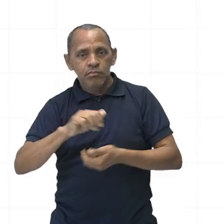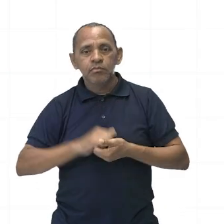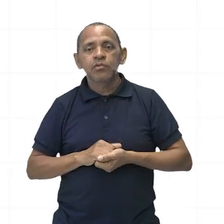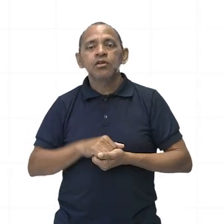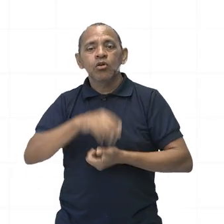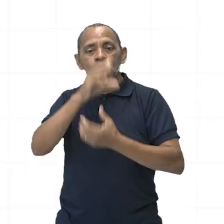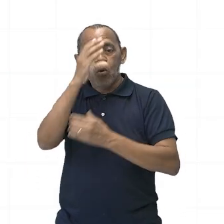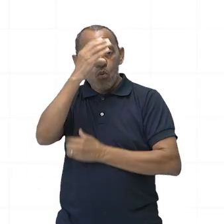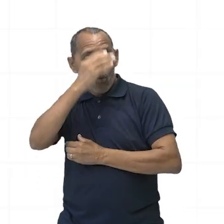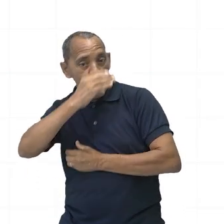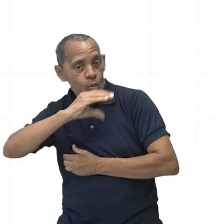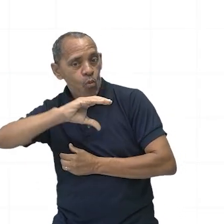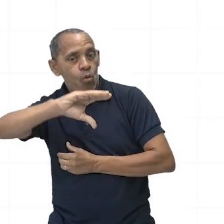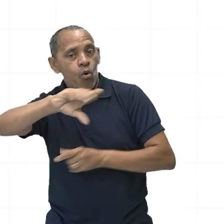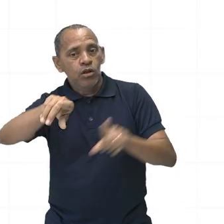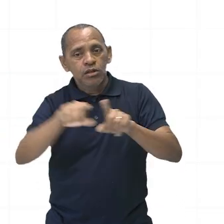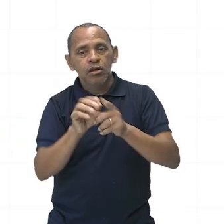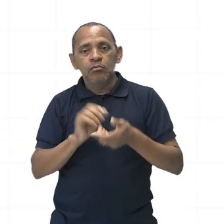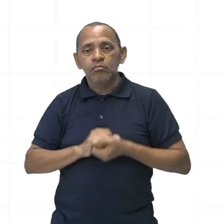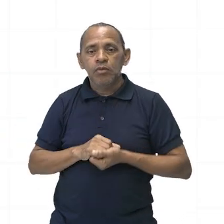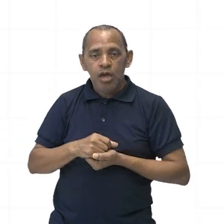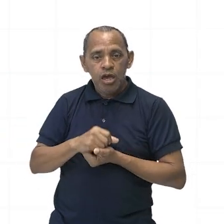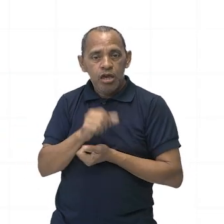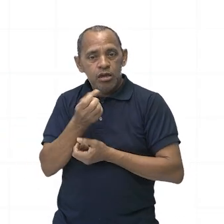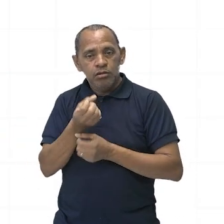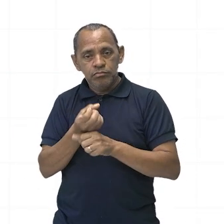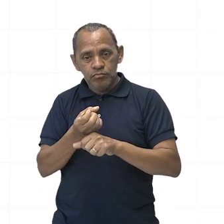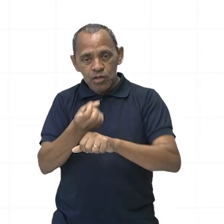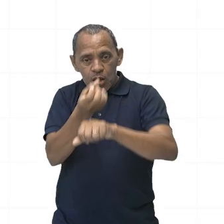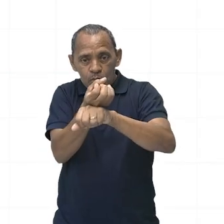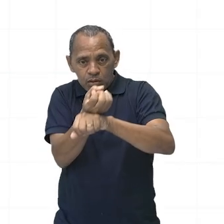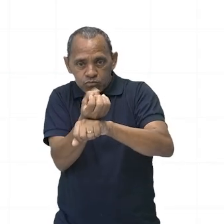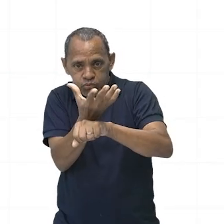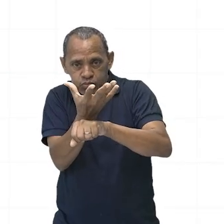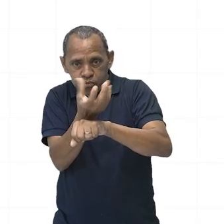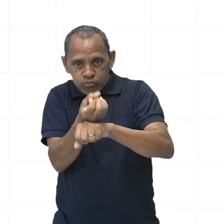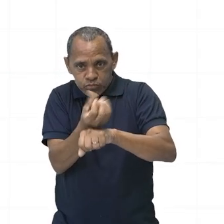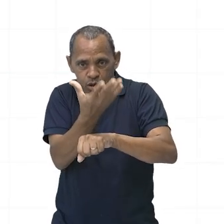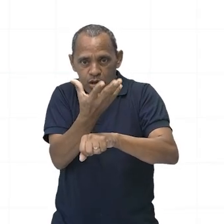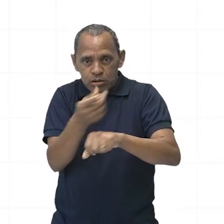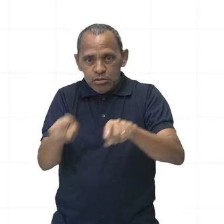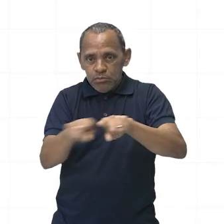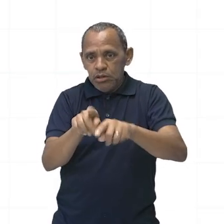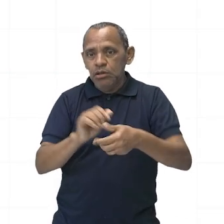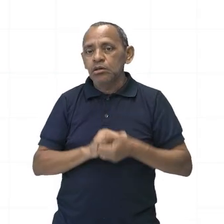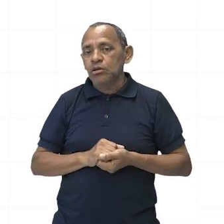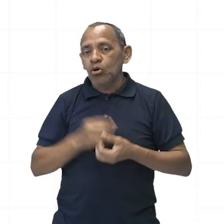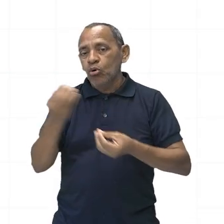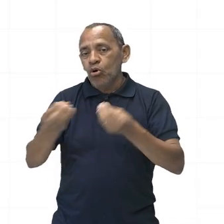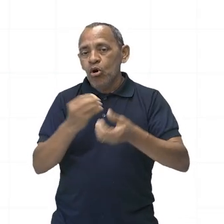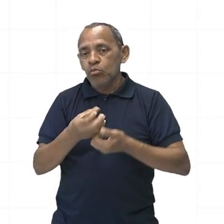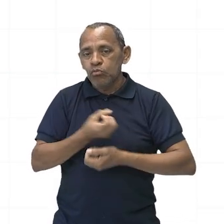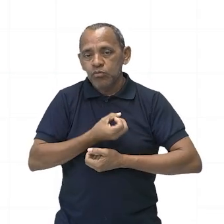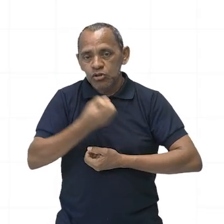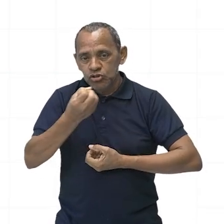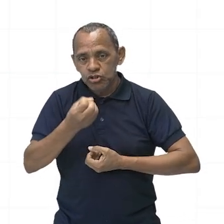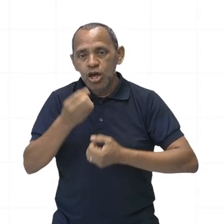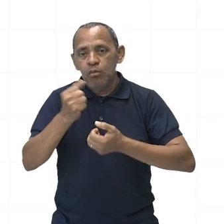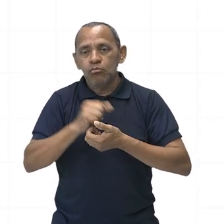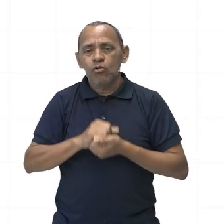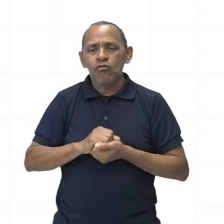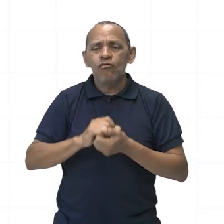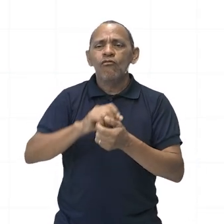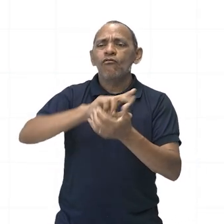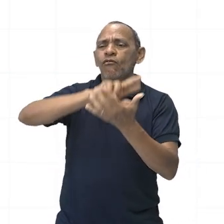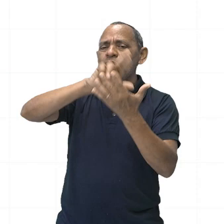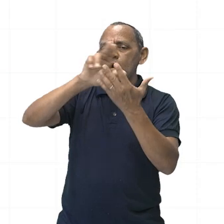elefantes e as baleias. Os elefantes se comunicam através de infrações que podem viajar por dezenas de